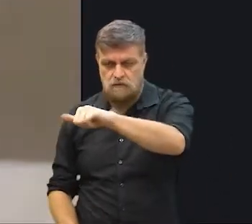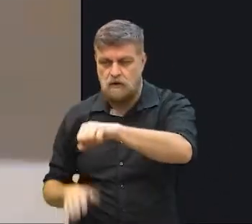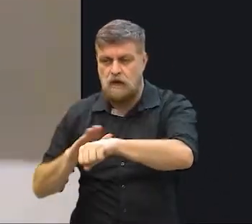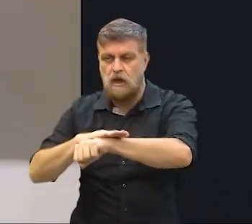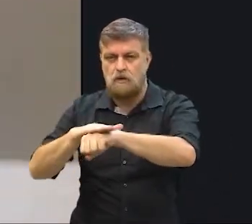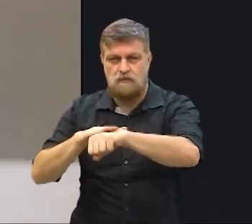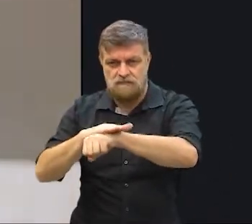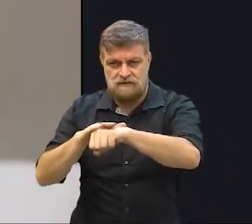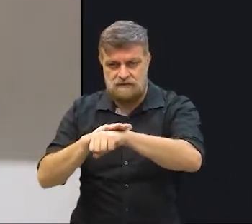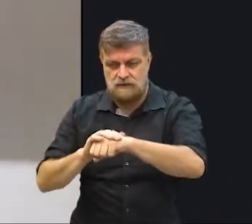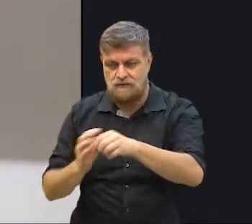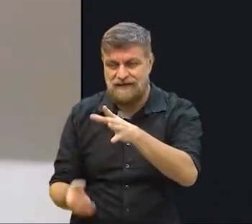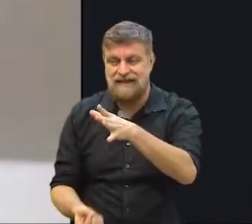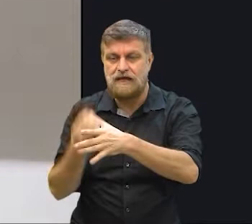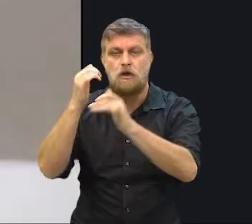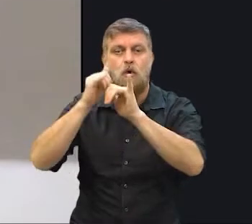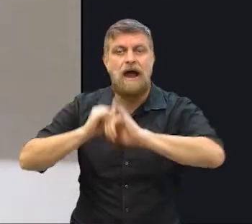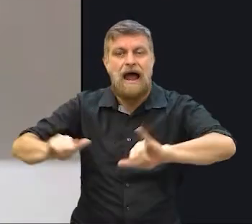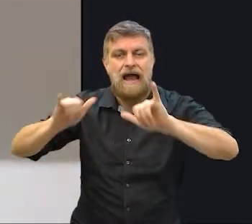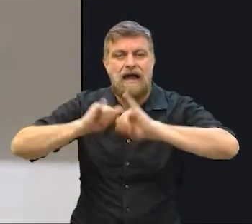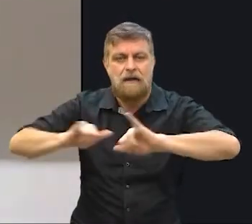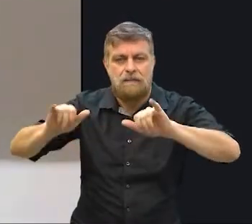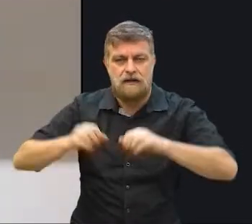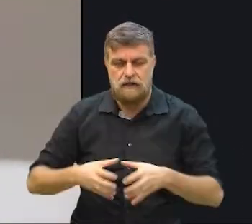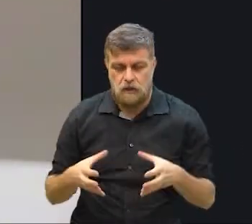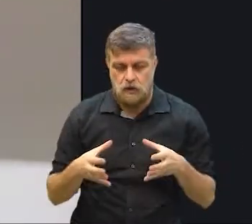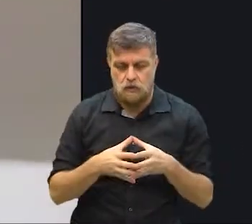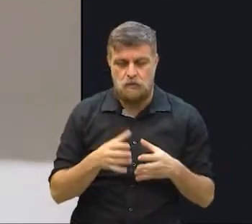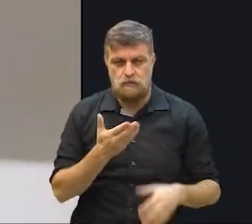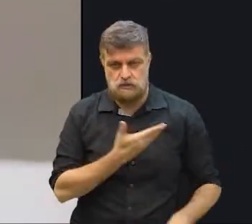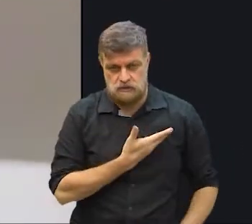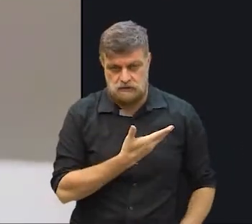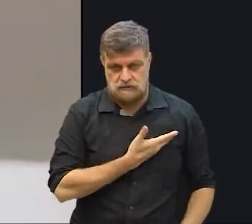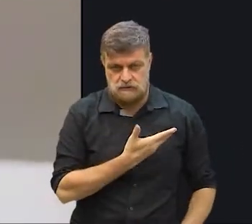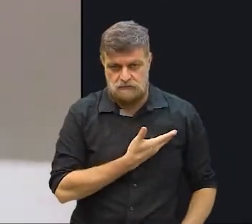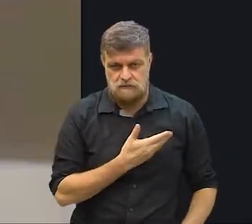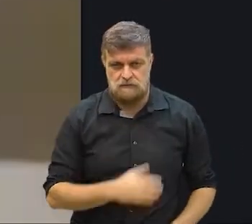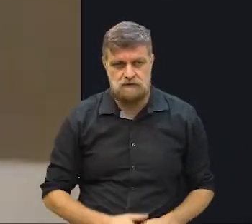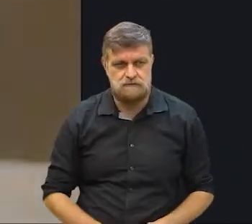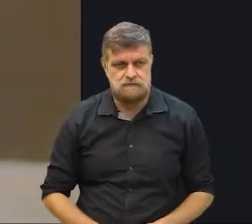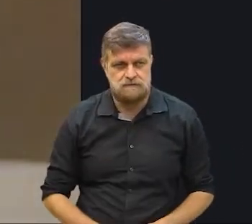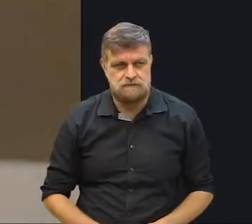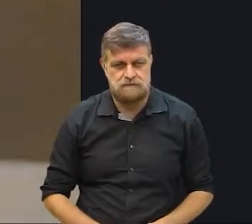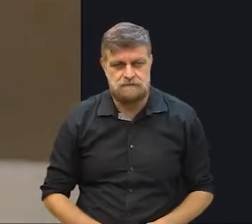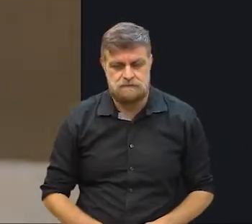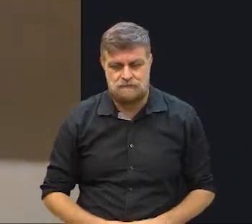da campanha, Michael Kaufman, e pude, junto com grupos de colegas,